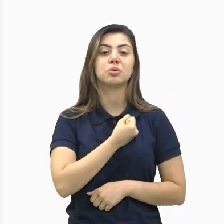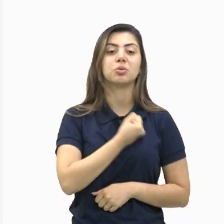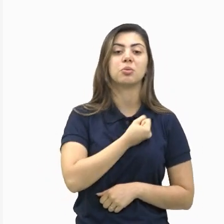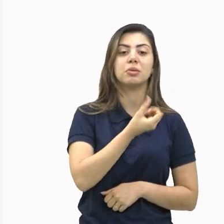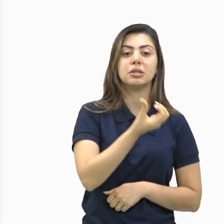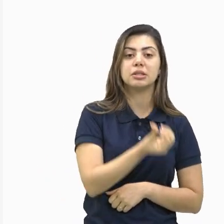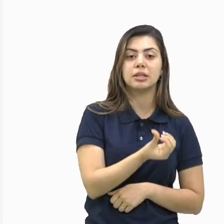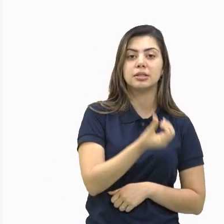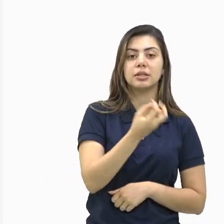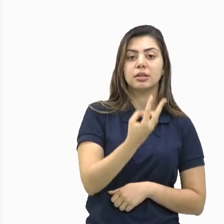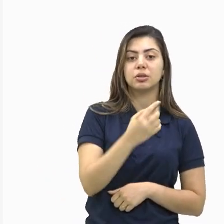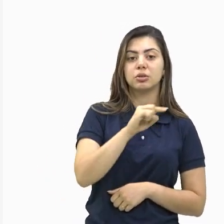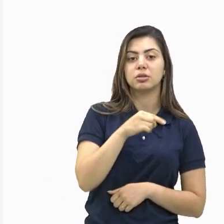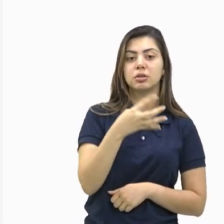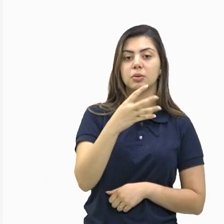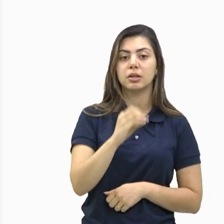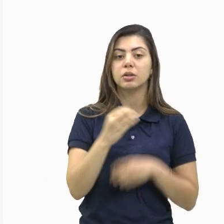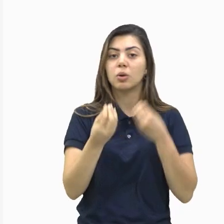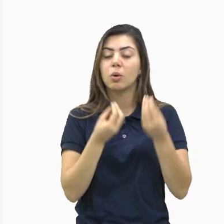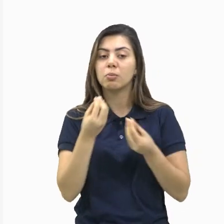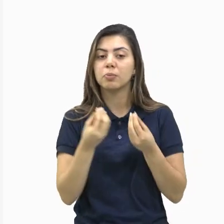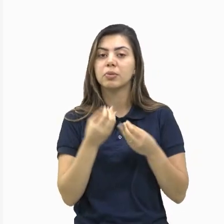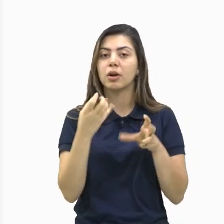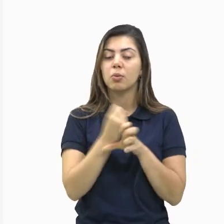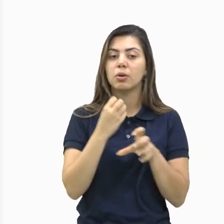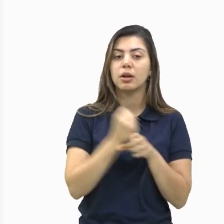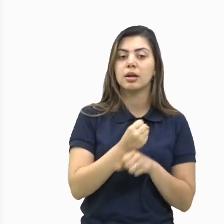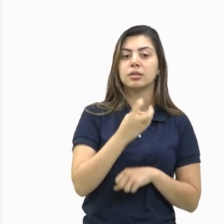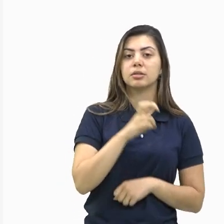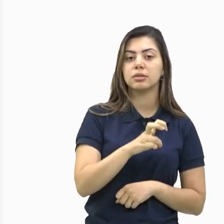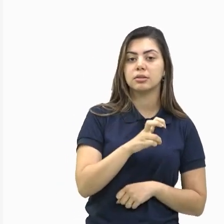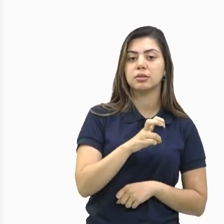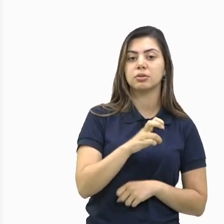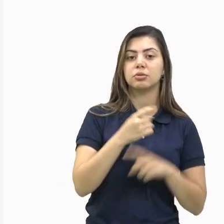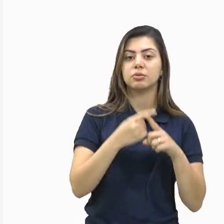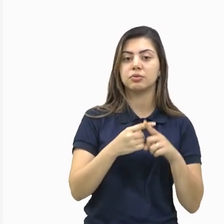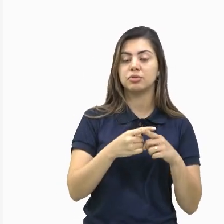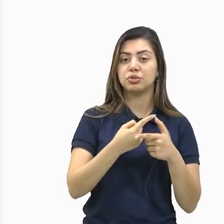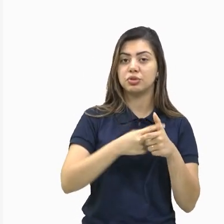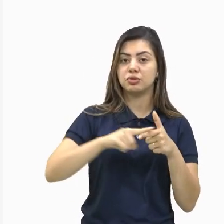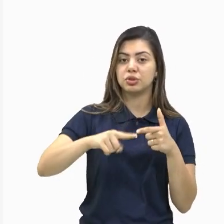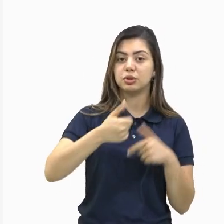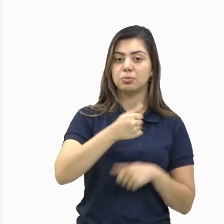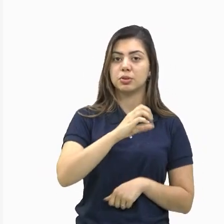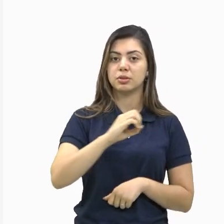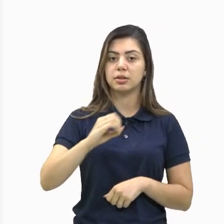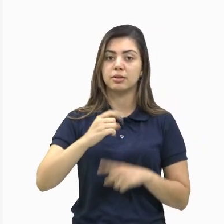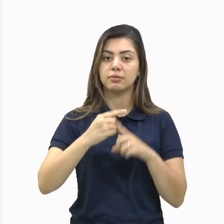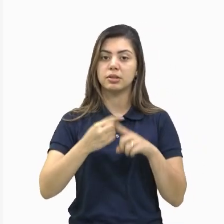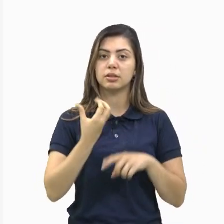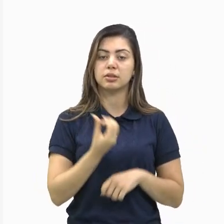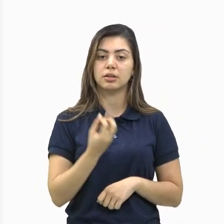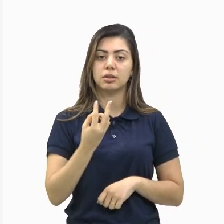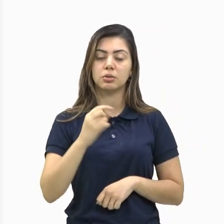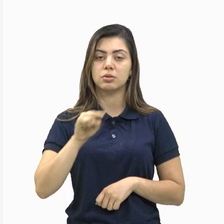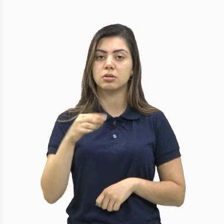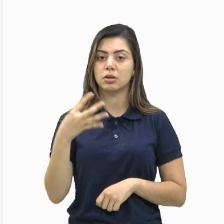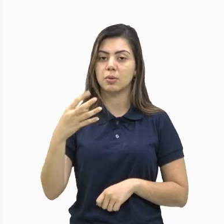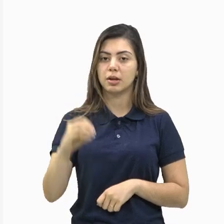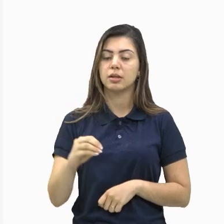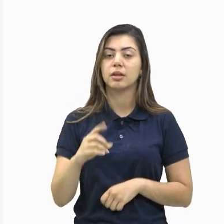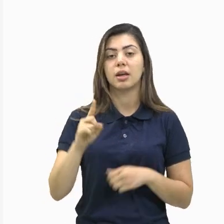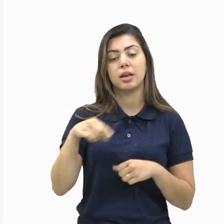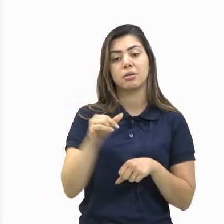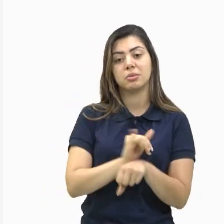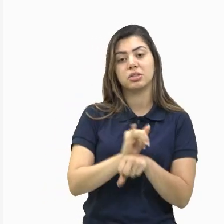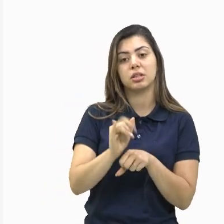coisa que nós fazermos 5 dividido por 100 vezes 62 vezes 40. Isso aqui é um dos métodos de calcular o percentual de um valor, tá